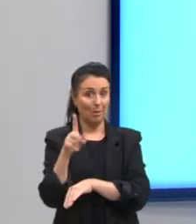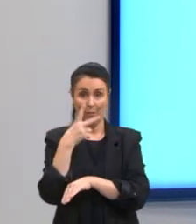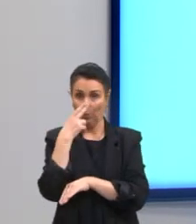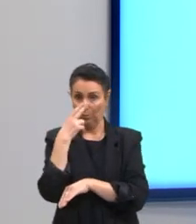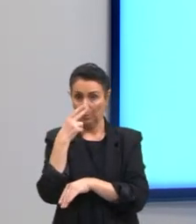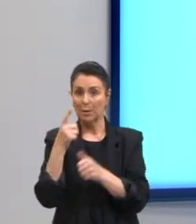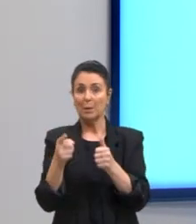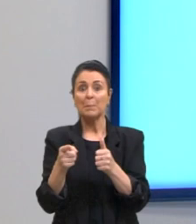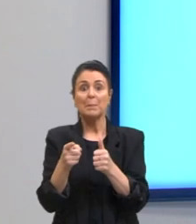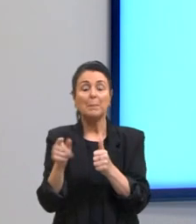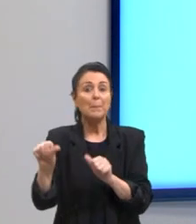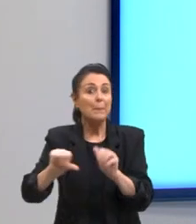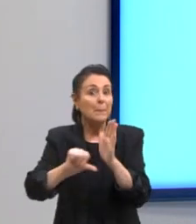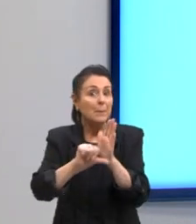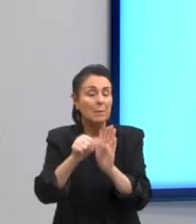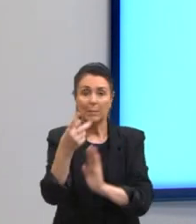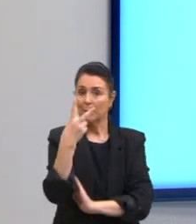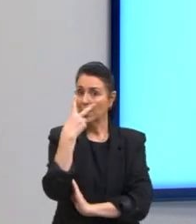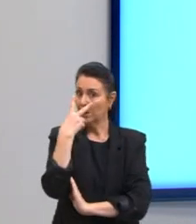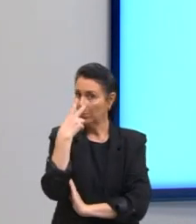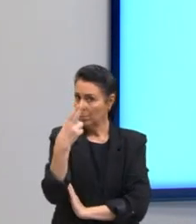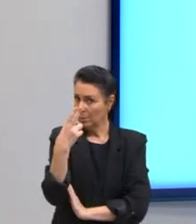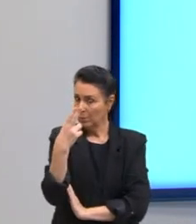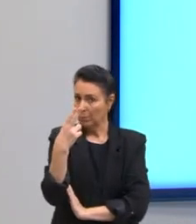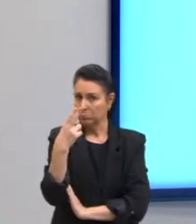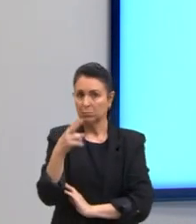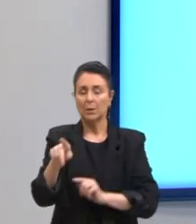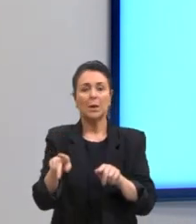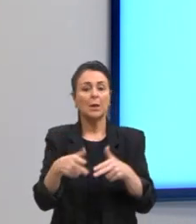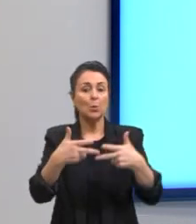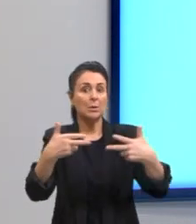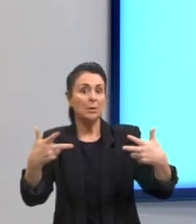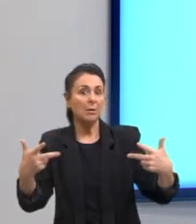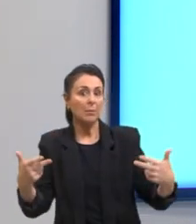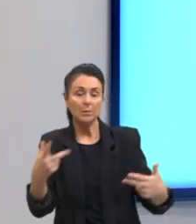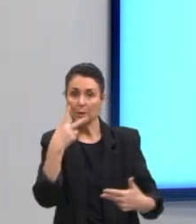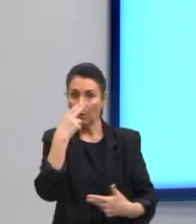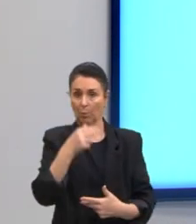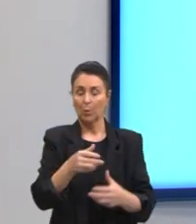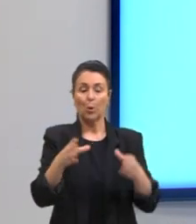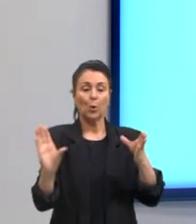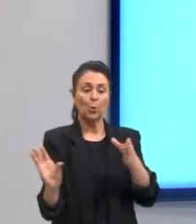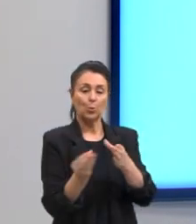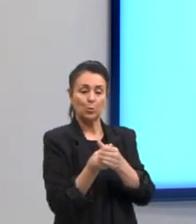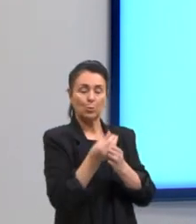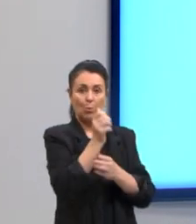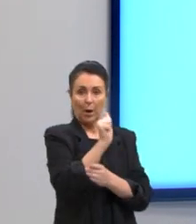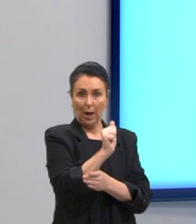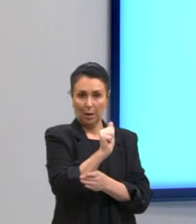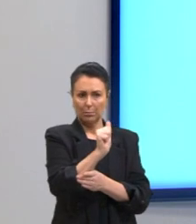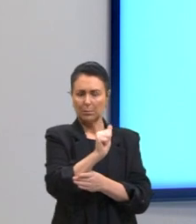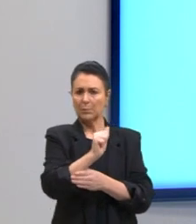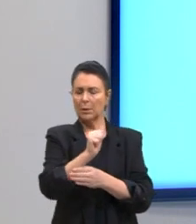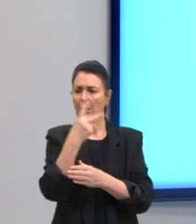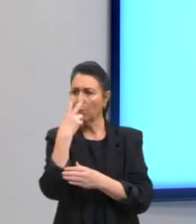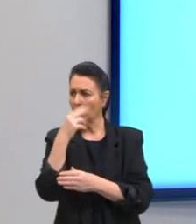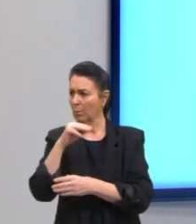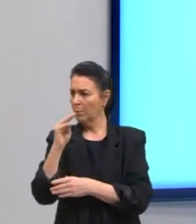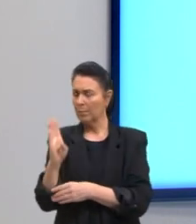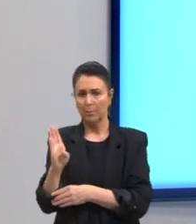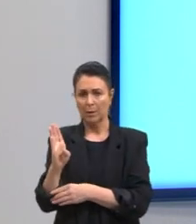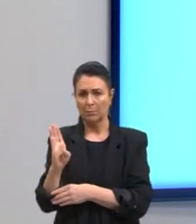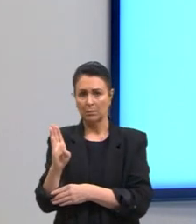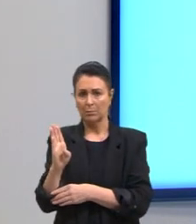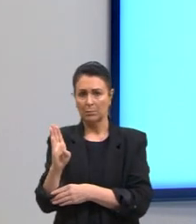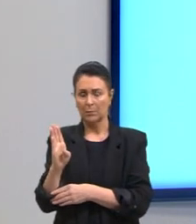Igualdade. Quando possuem os mesmos elementos, então o conjunto A será igual a B e lê-se A é igual